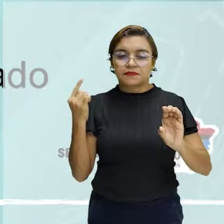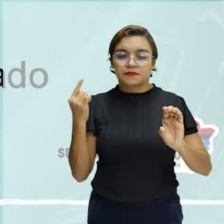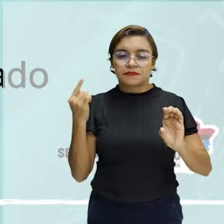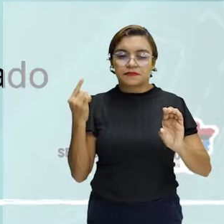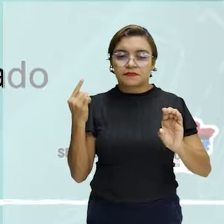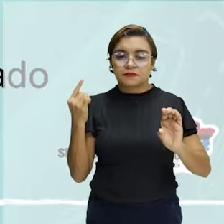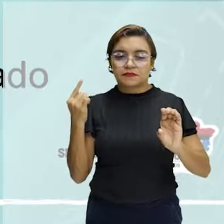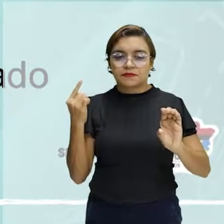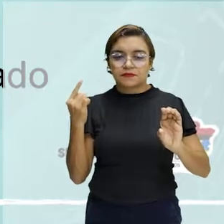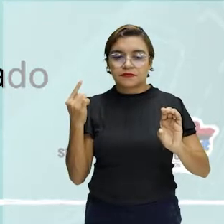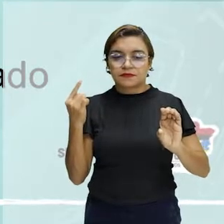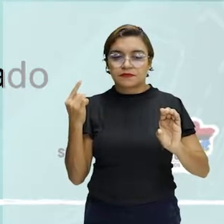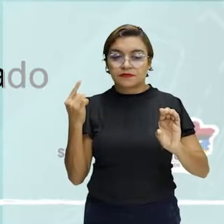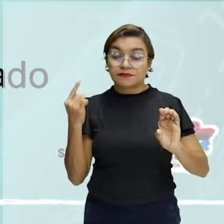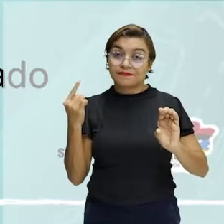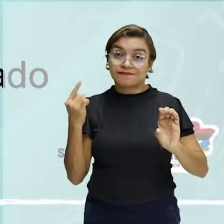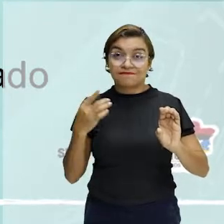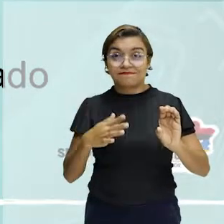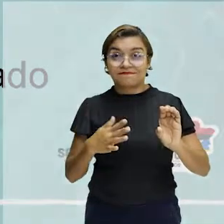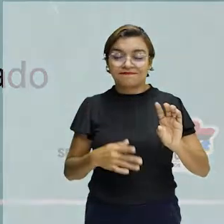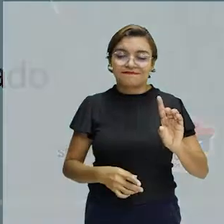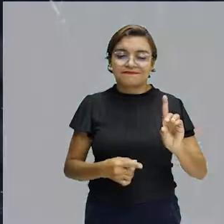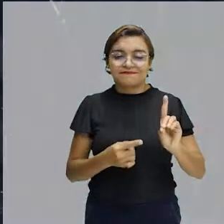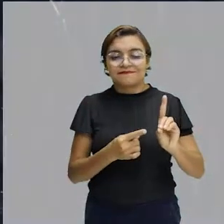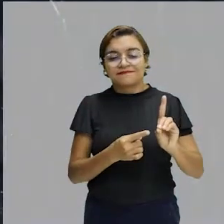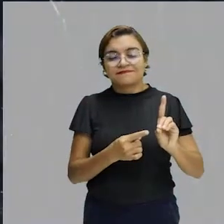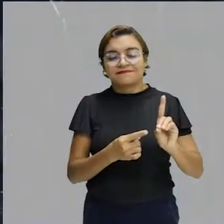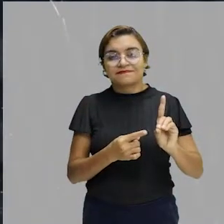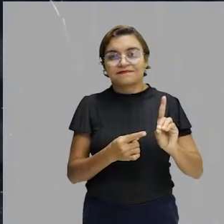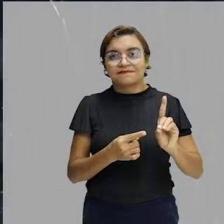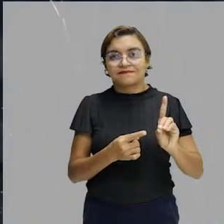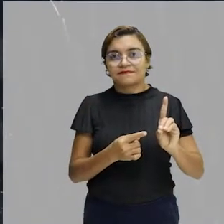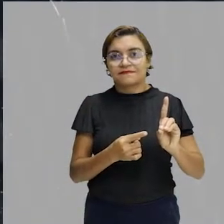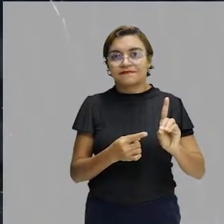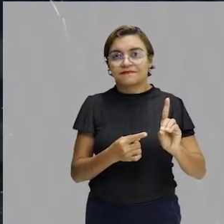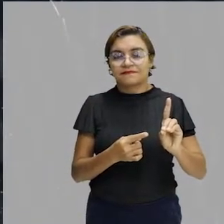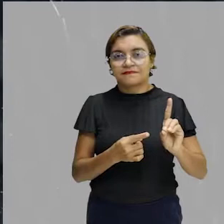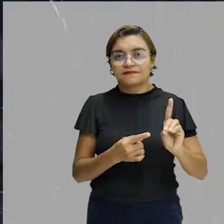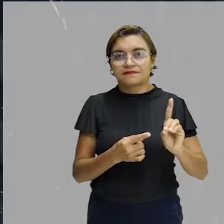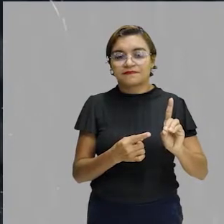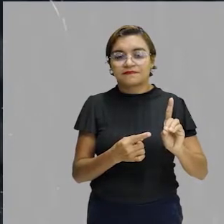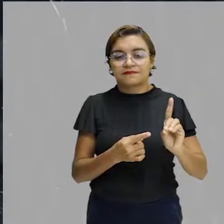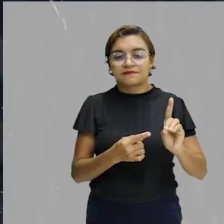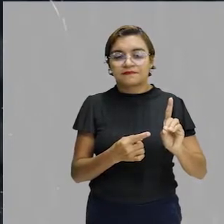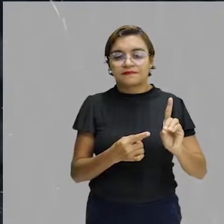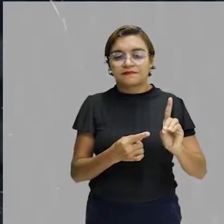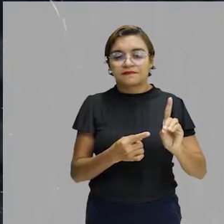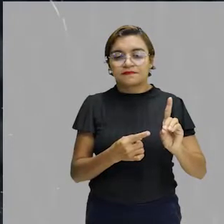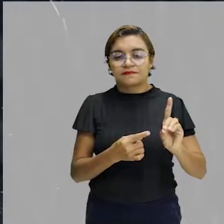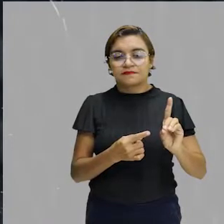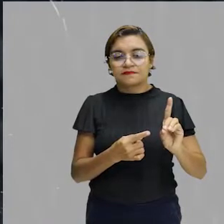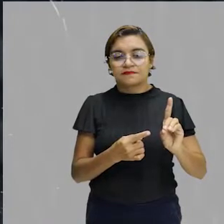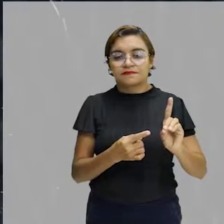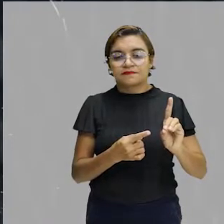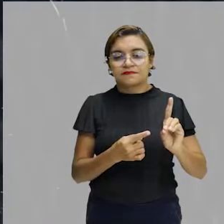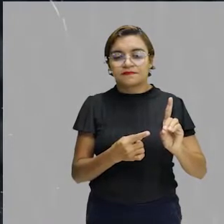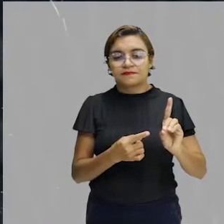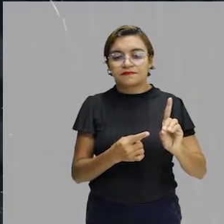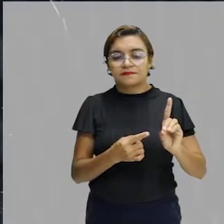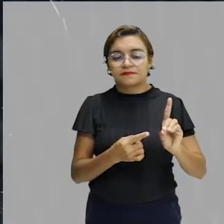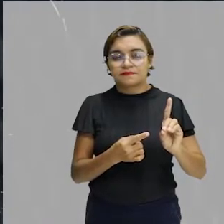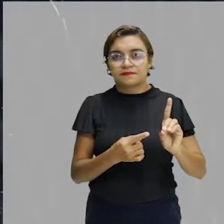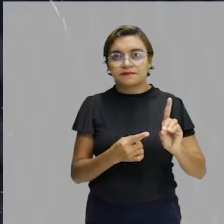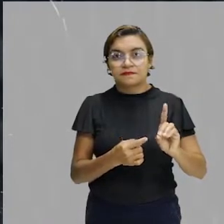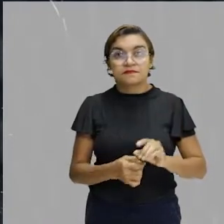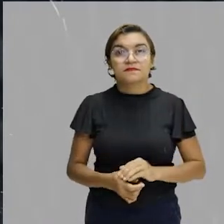mineral em todo o território? E a letra D, a biomassa é um combustível não renovável mais empregado em